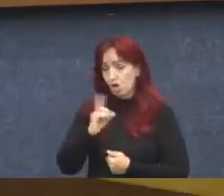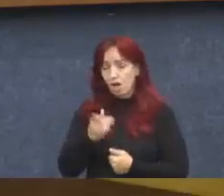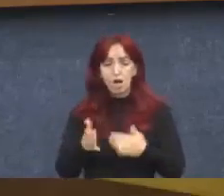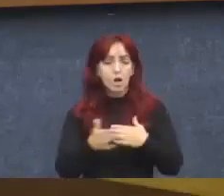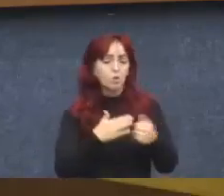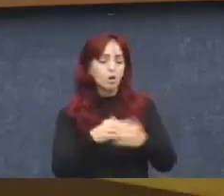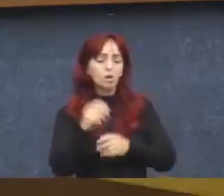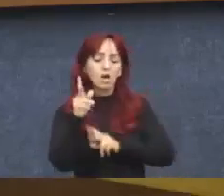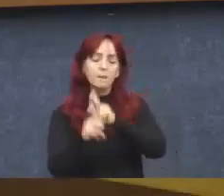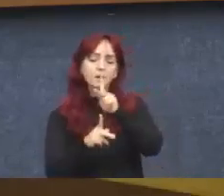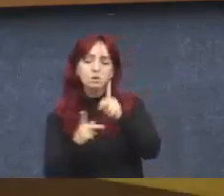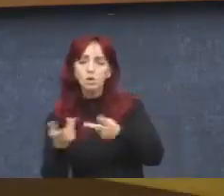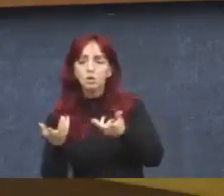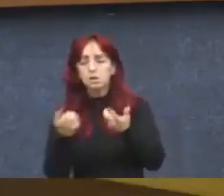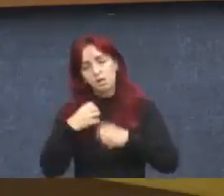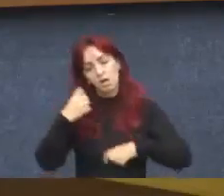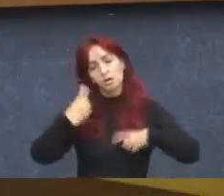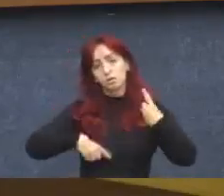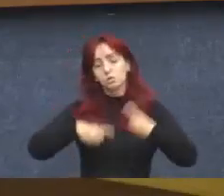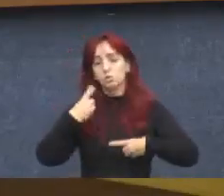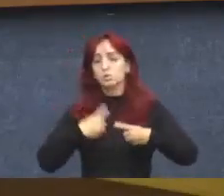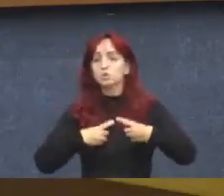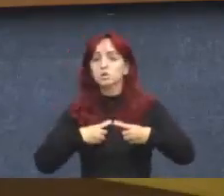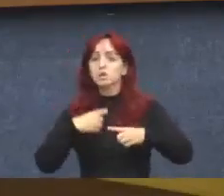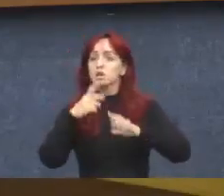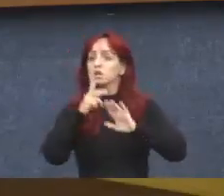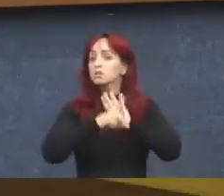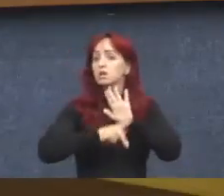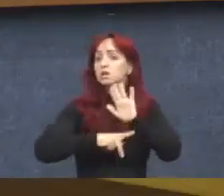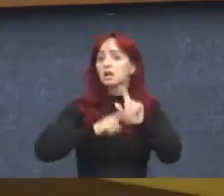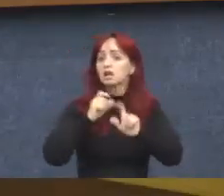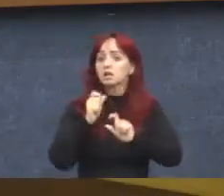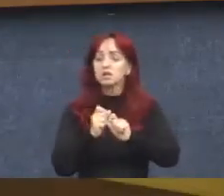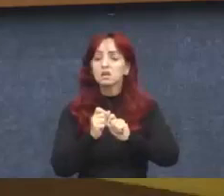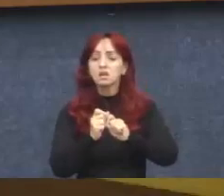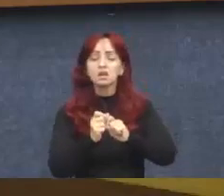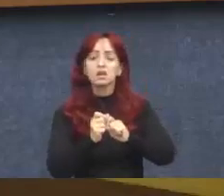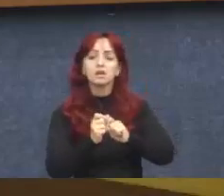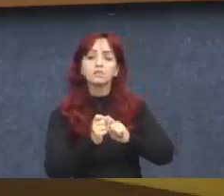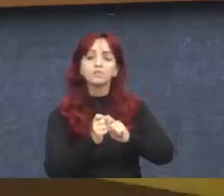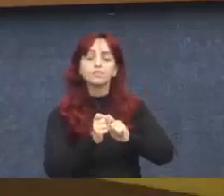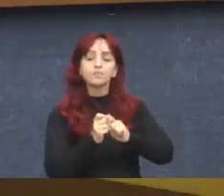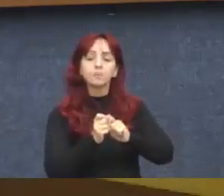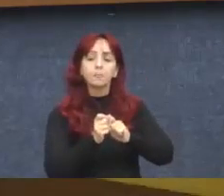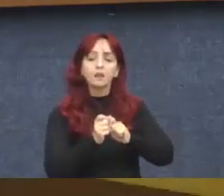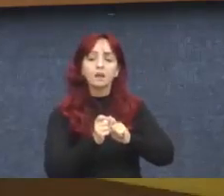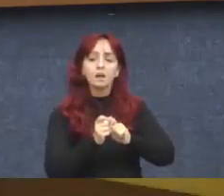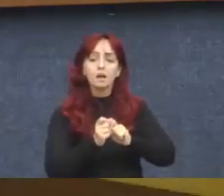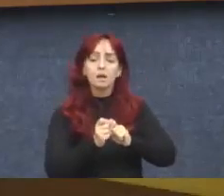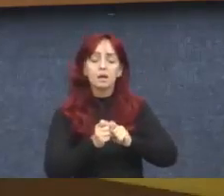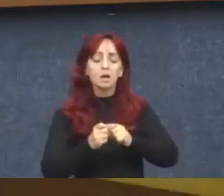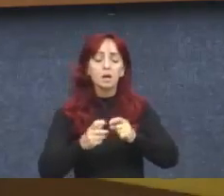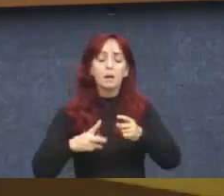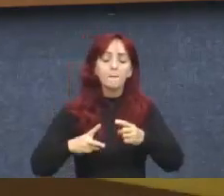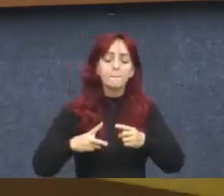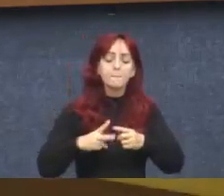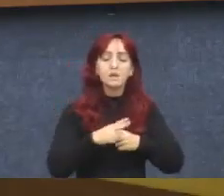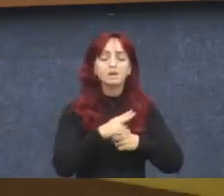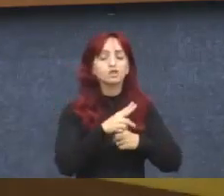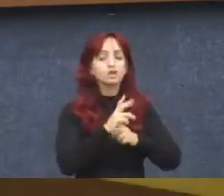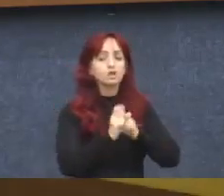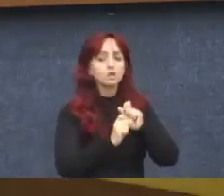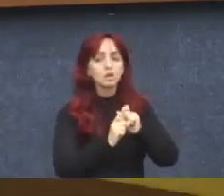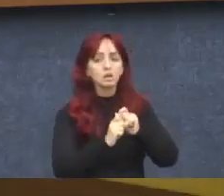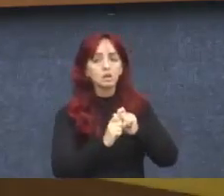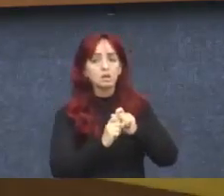que queira discutir esse projeto de quem quer violar a vida, a saúde de qualquer